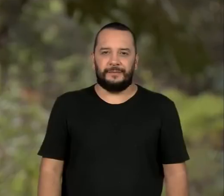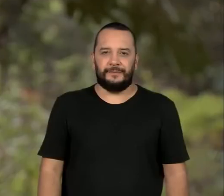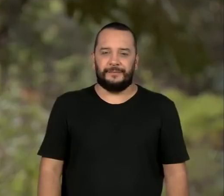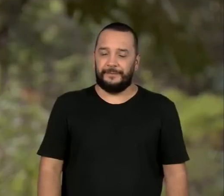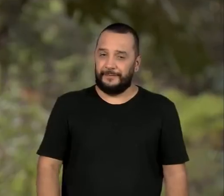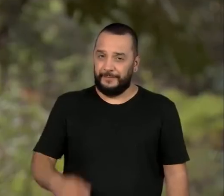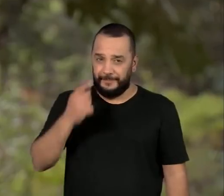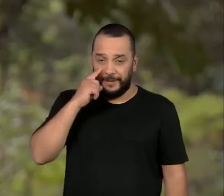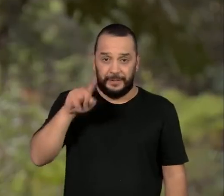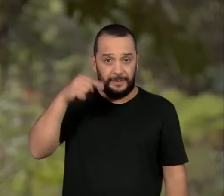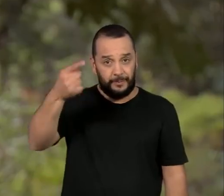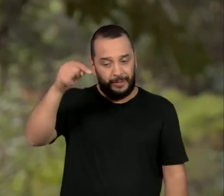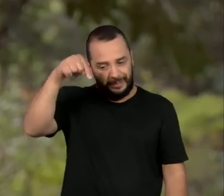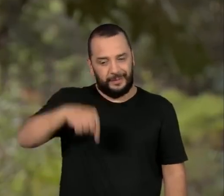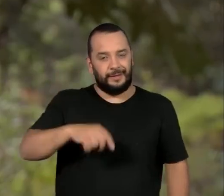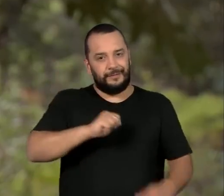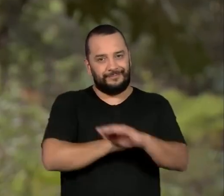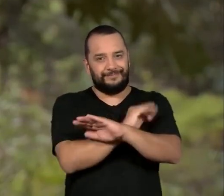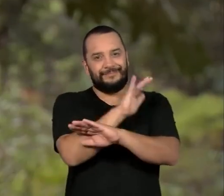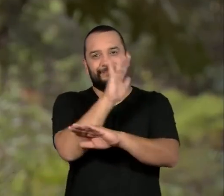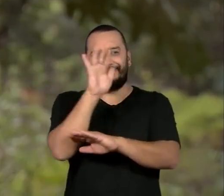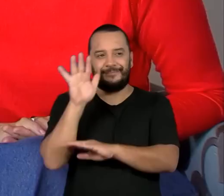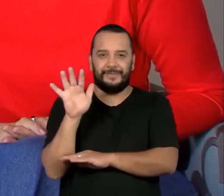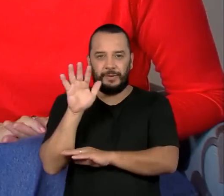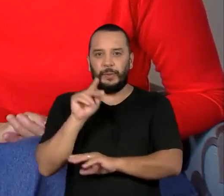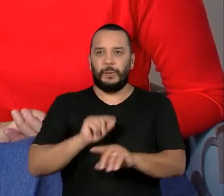Daqui a pouco tem mais aqui no Repórter Eco.